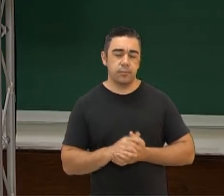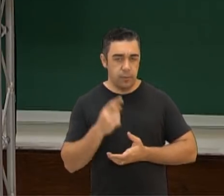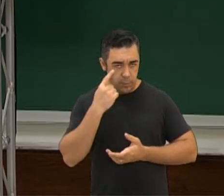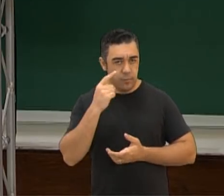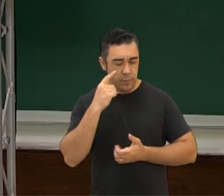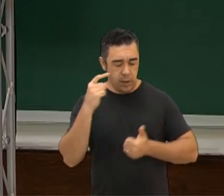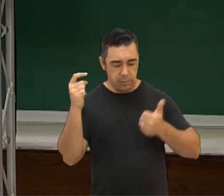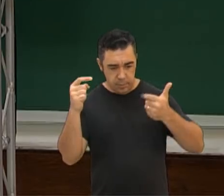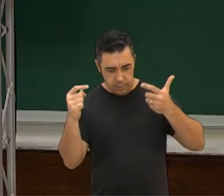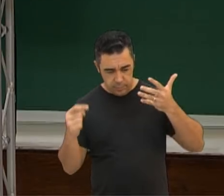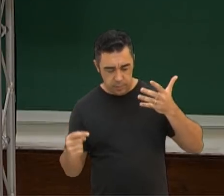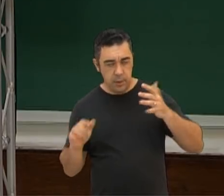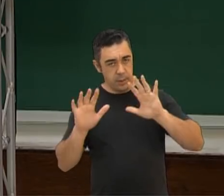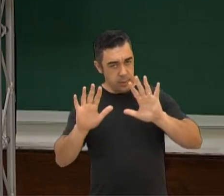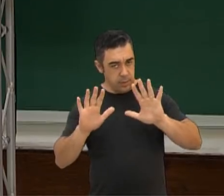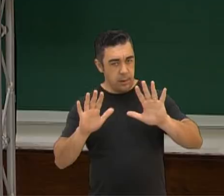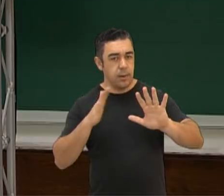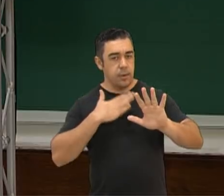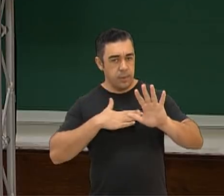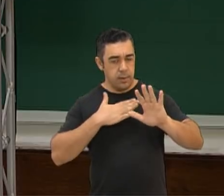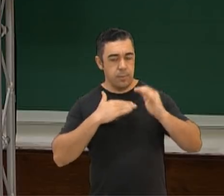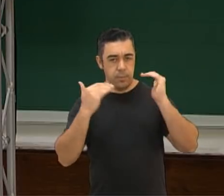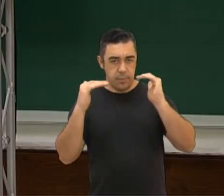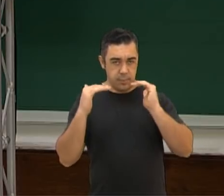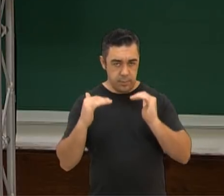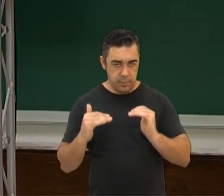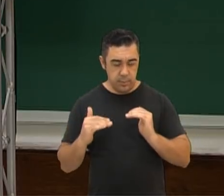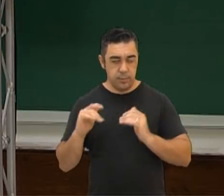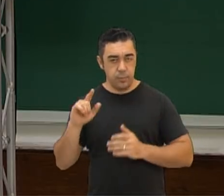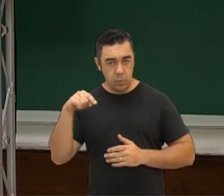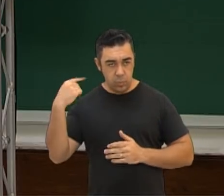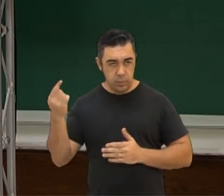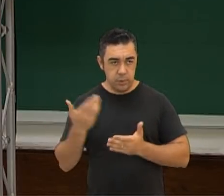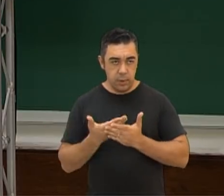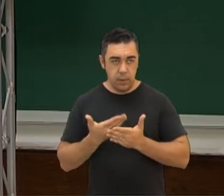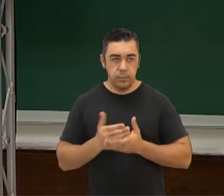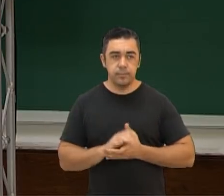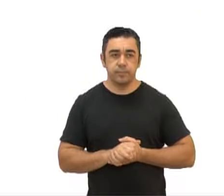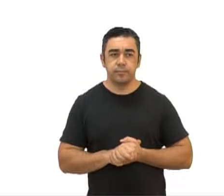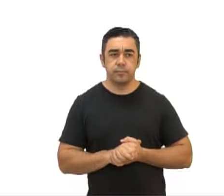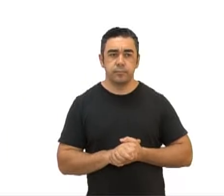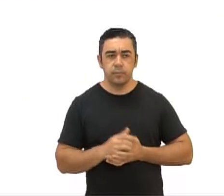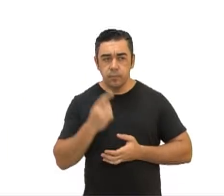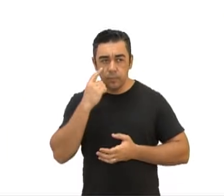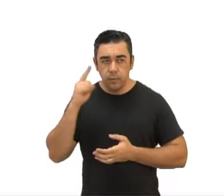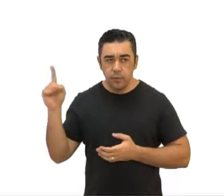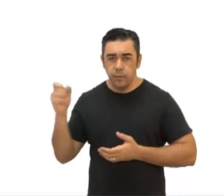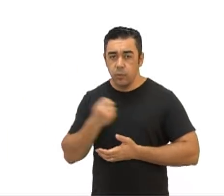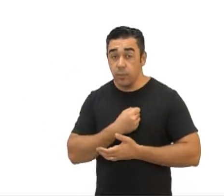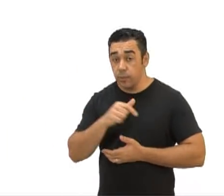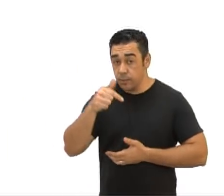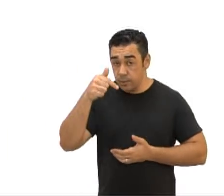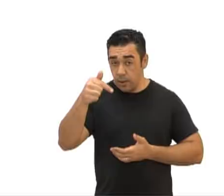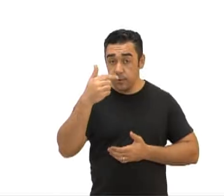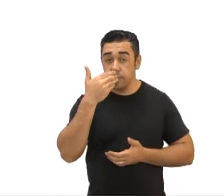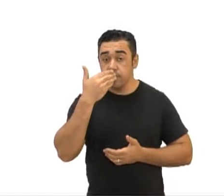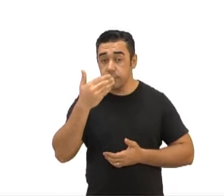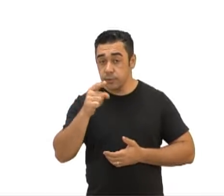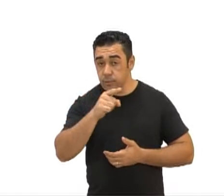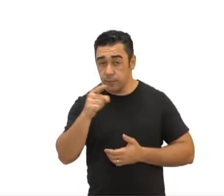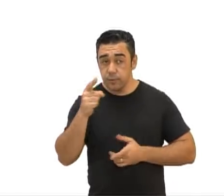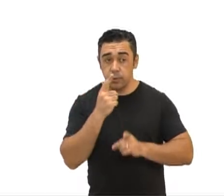ver com mais calma algumas dessas subclasses de pronomes nas aulas seguintes. Agora no exercício 7 eu vou pedir para